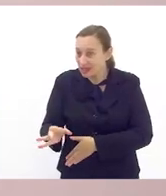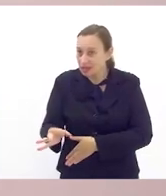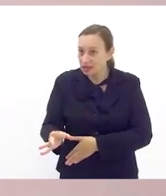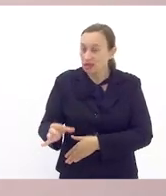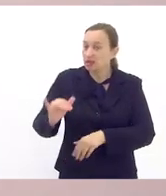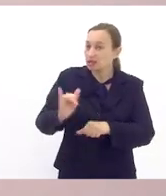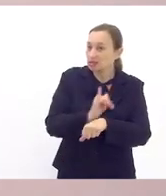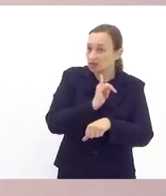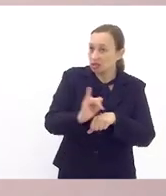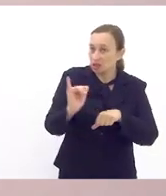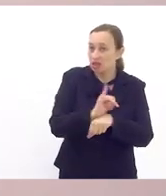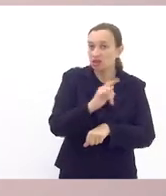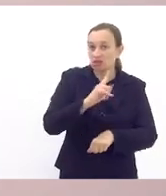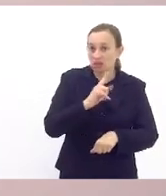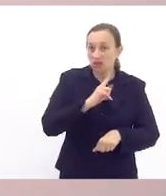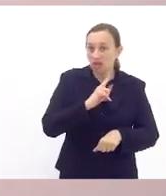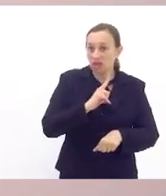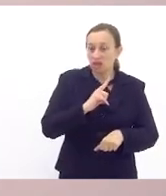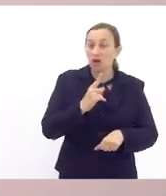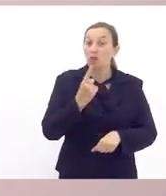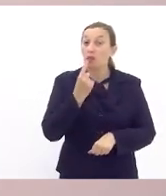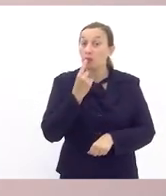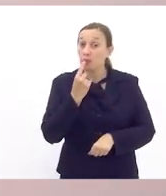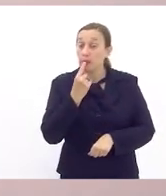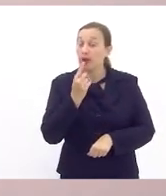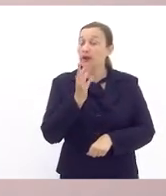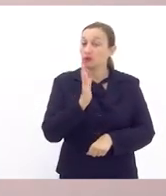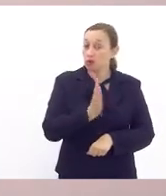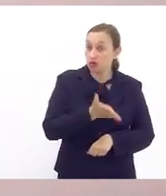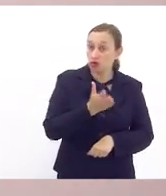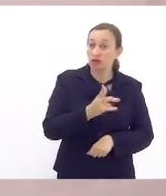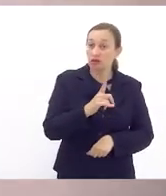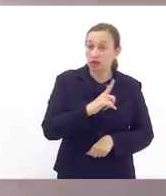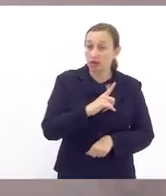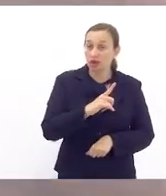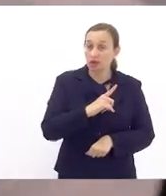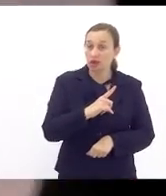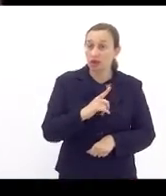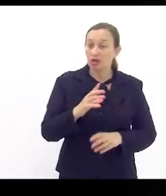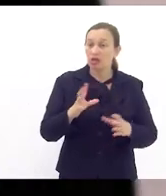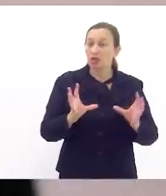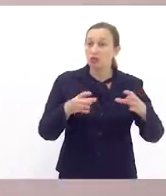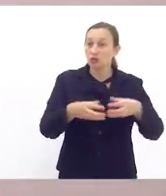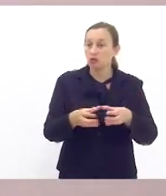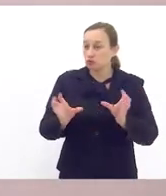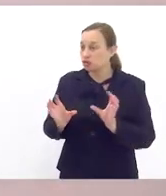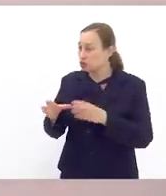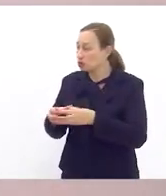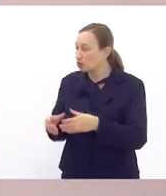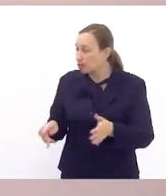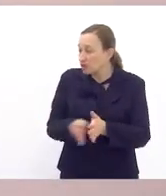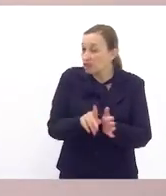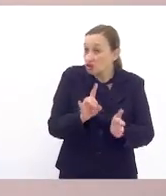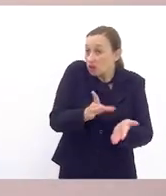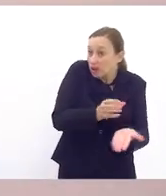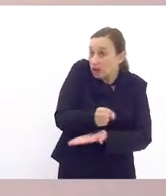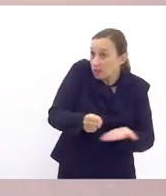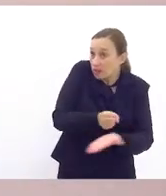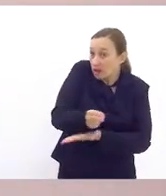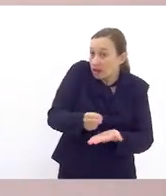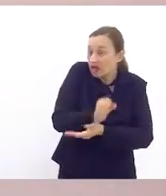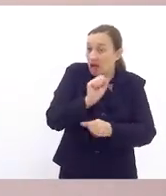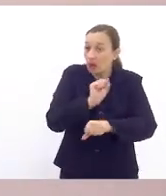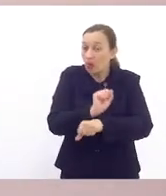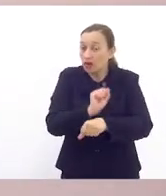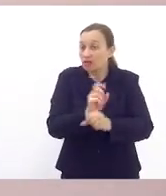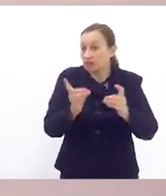estratégicamente eu tenho alguma base próxima e é importante destacar que as equipes não ficam na base esperando um atendimento